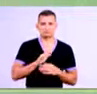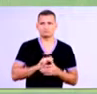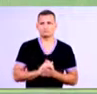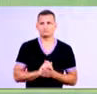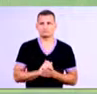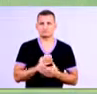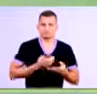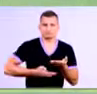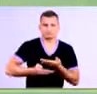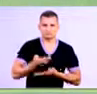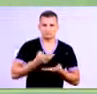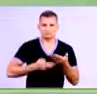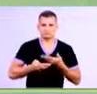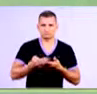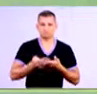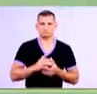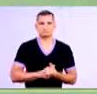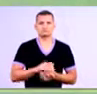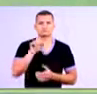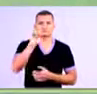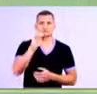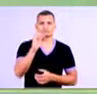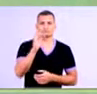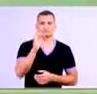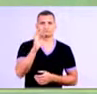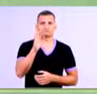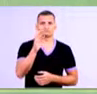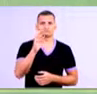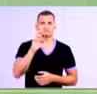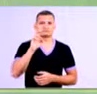em relação ao software que você está fazendo.